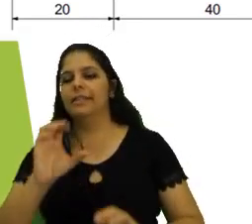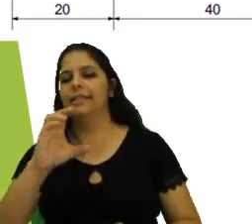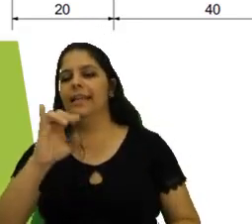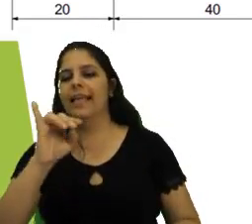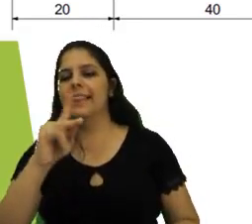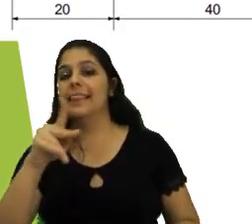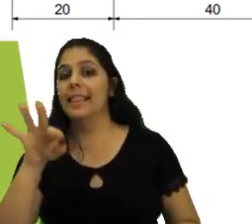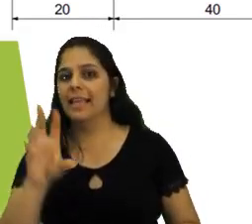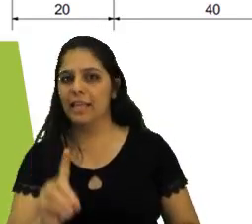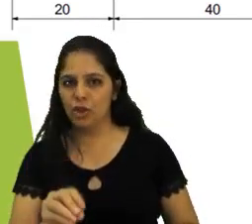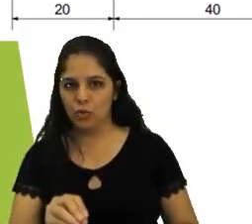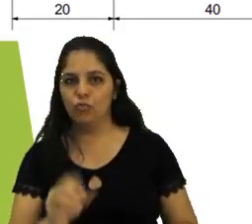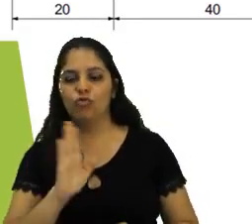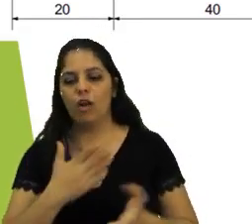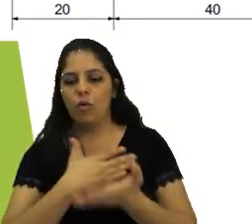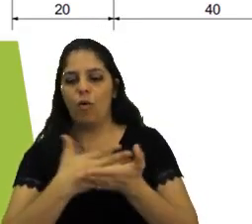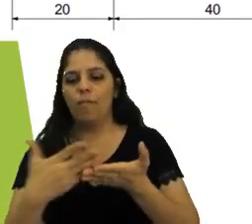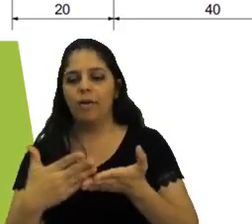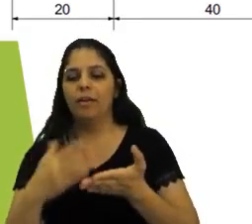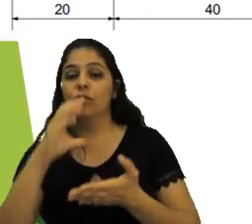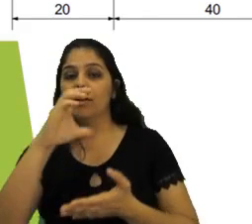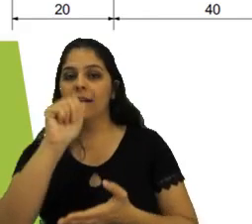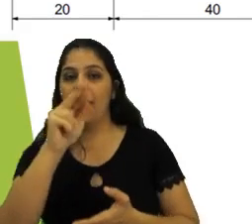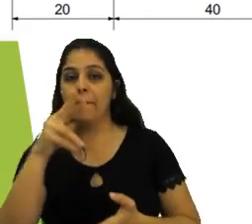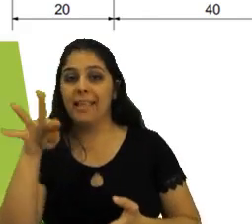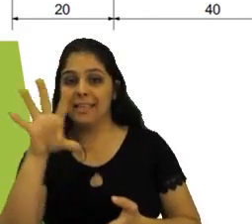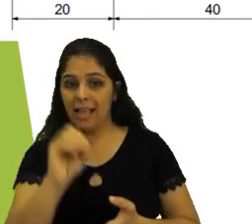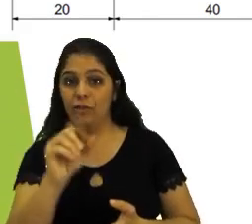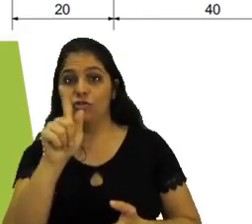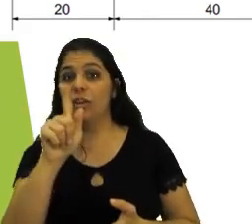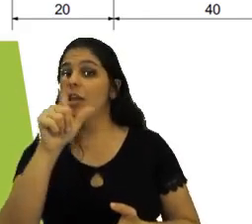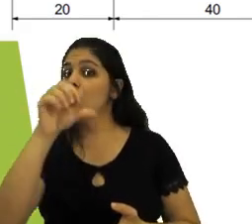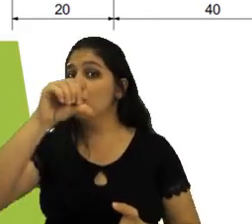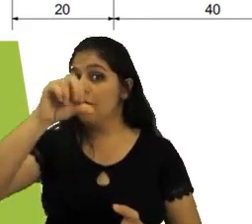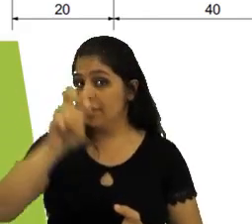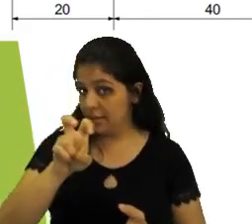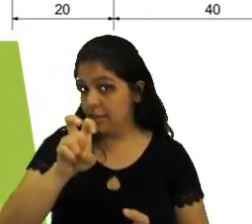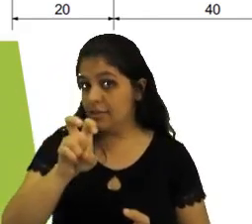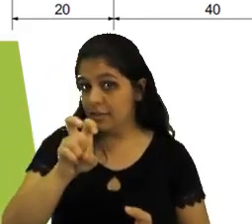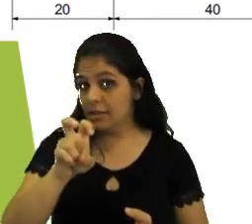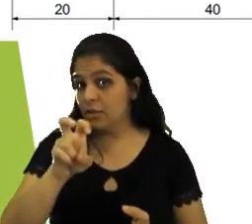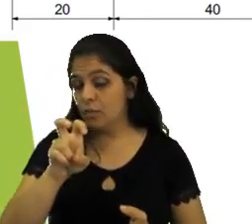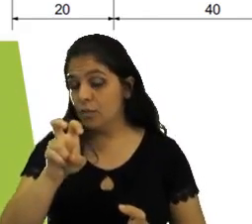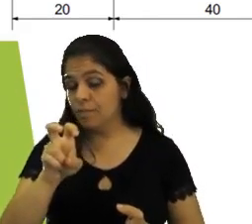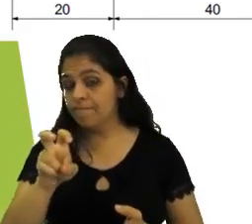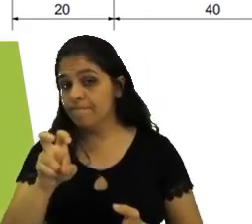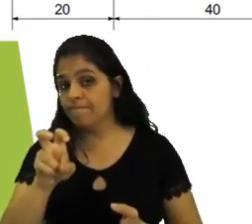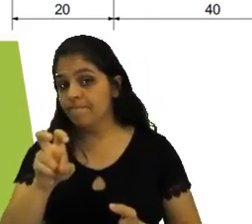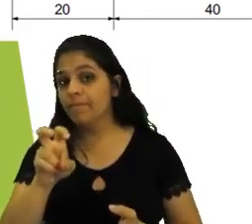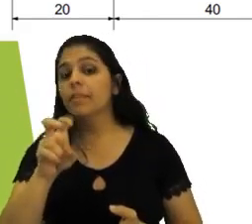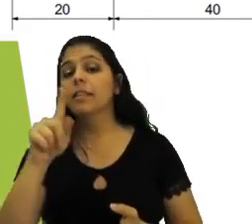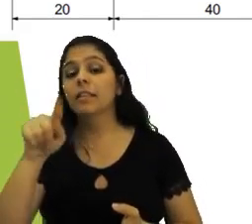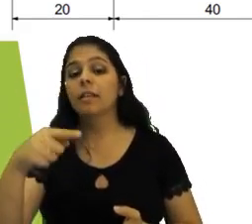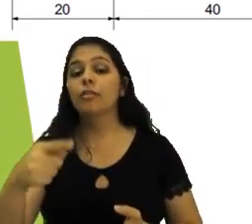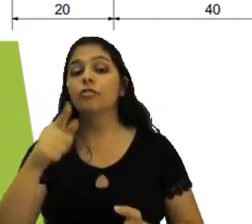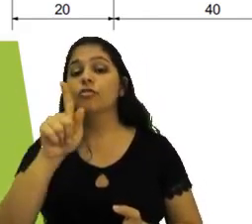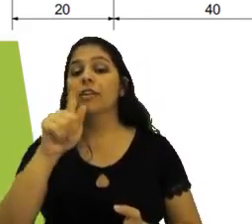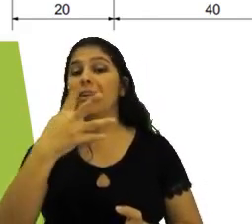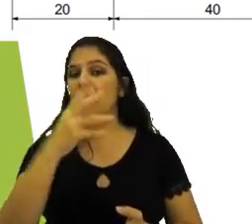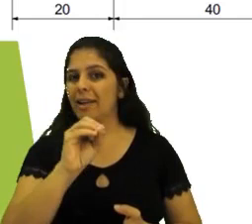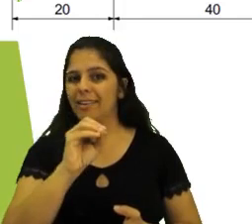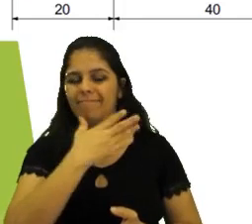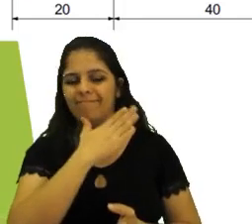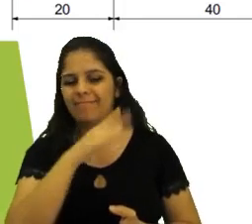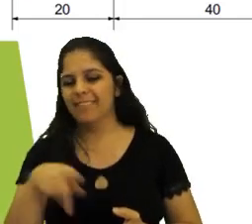começo o cabeçalho aqui, o G95, né, pessoal, que é avanço em milímetro por rotação, o G40 ele cancela